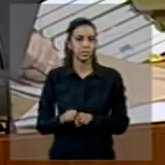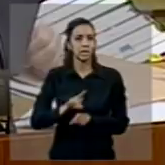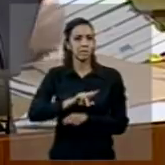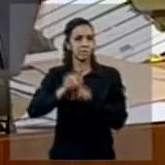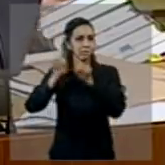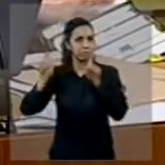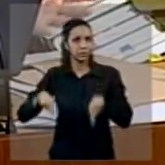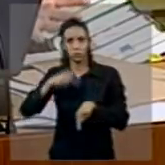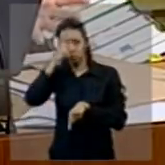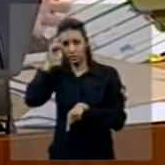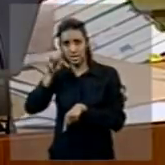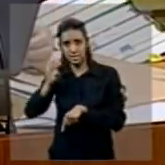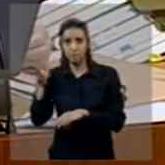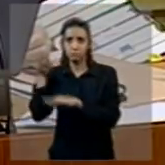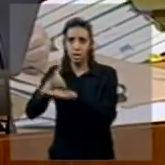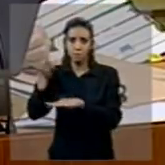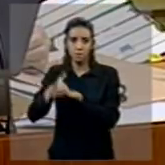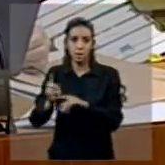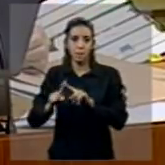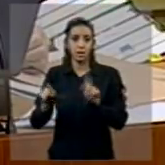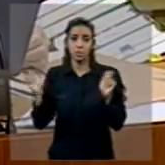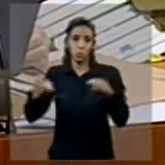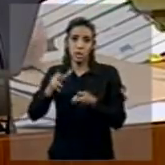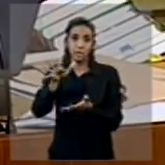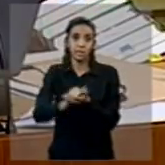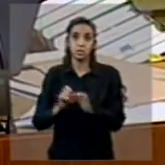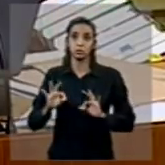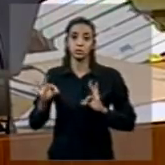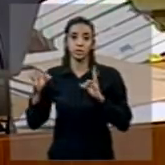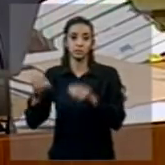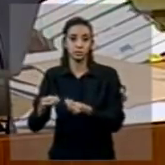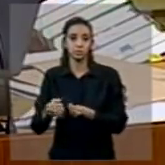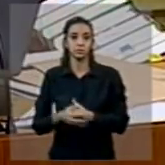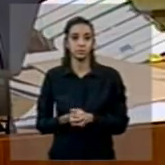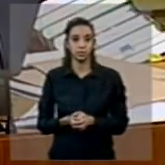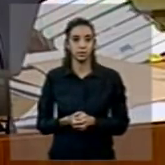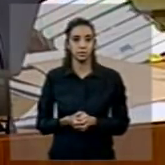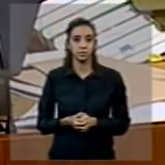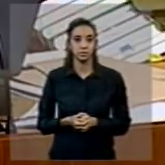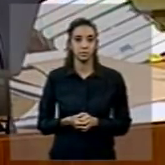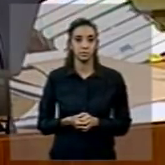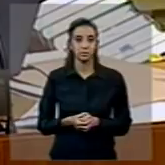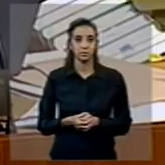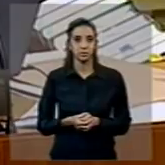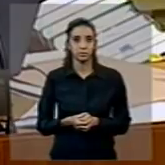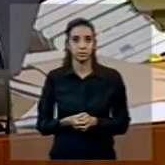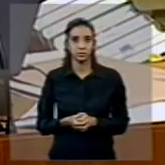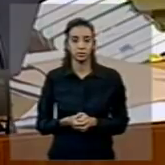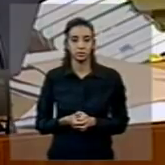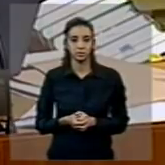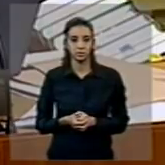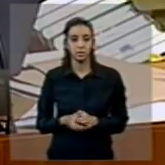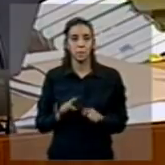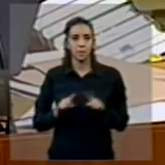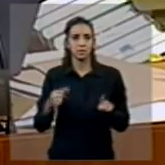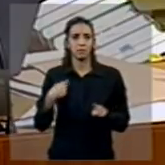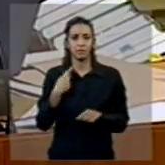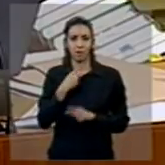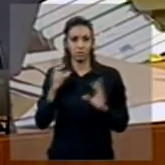do TSE, nós não conseguimos cadastrar todos. Mas eu queria, então, senhor presidente, de forma muito